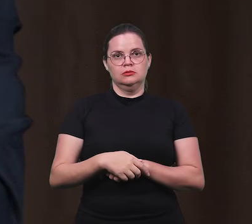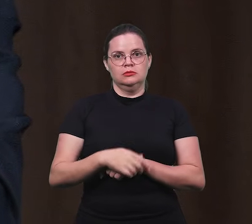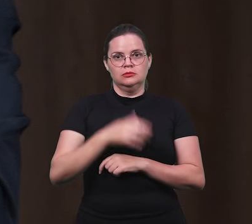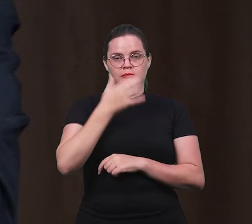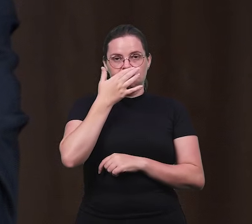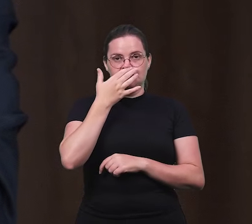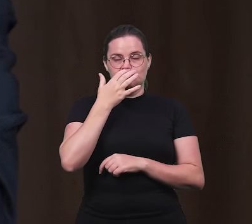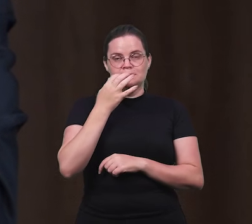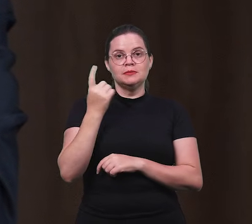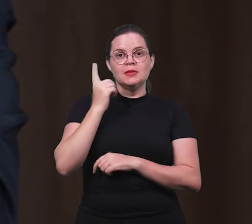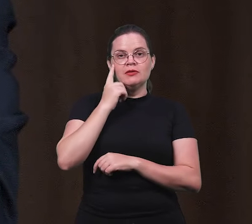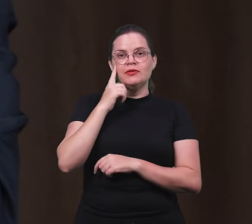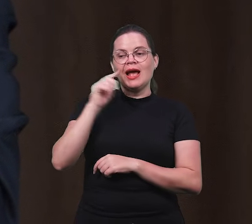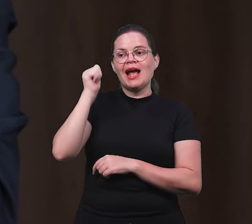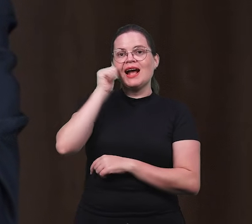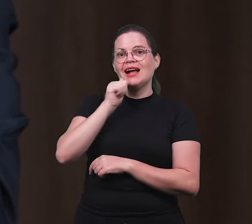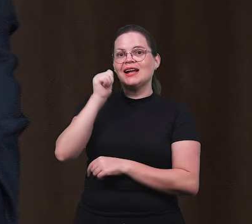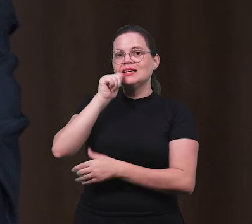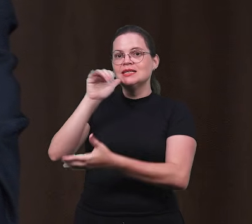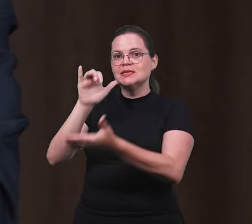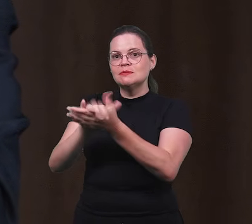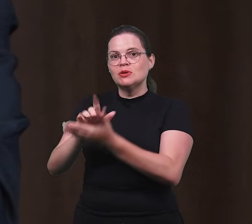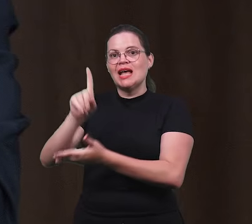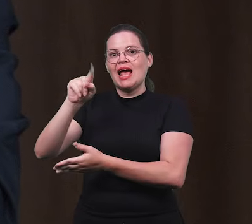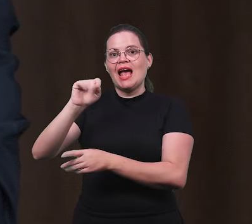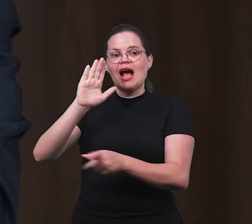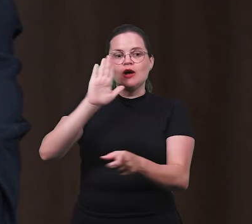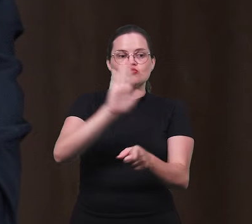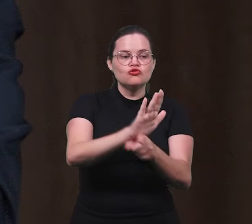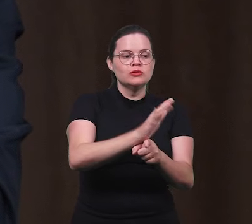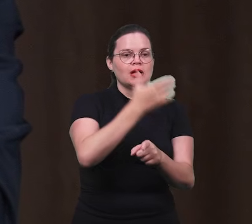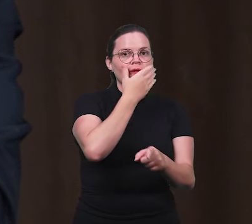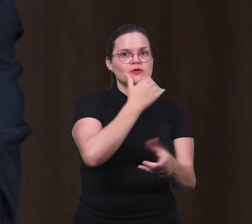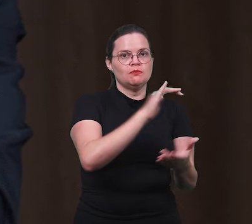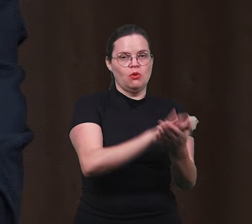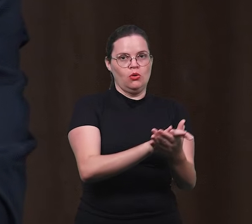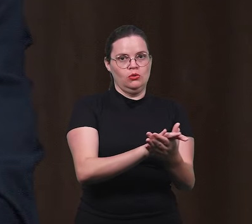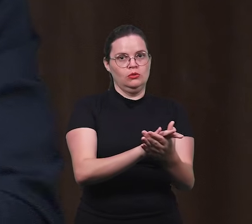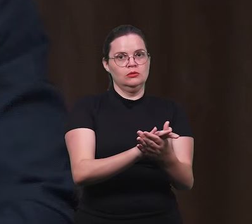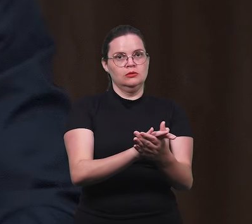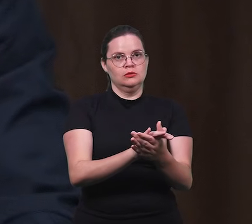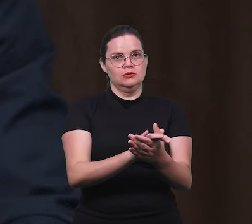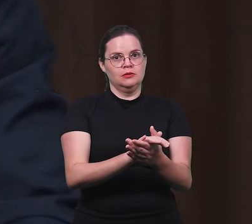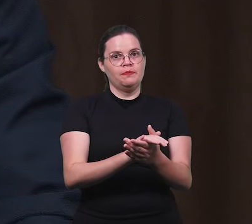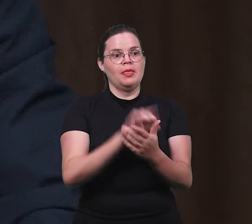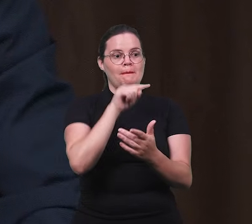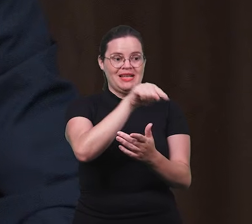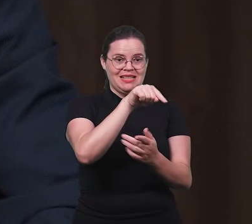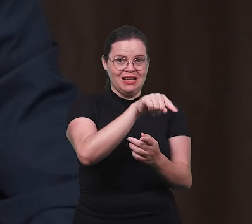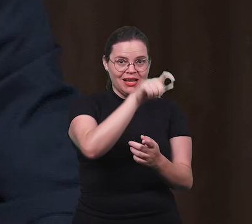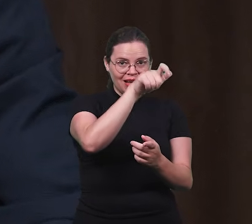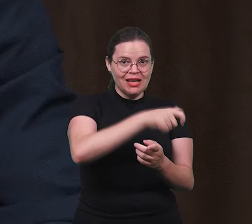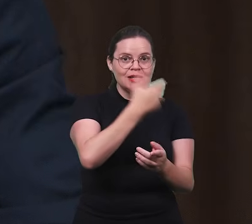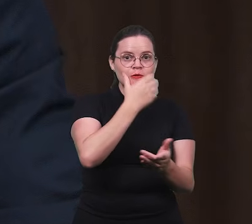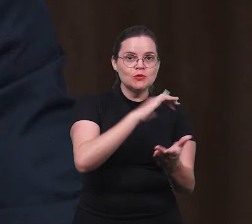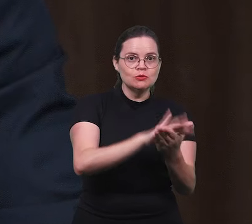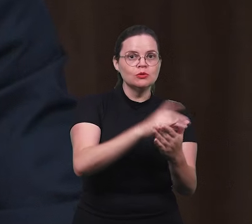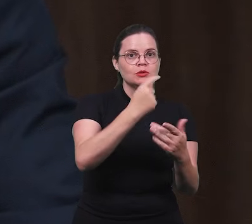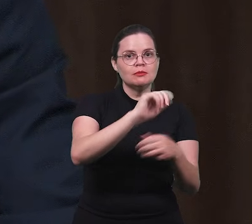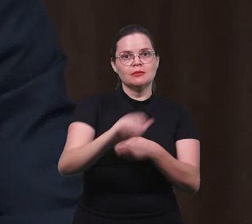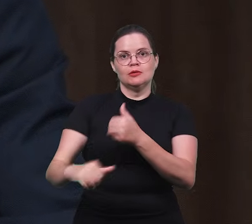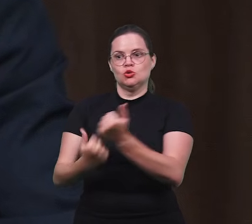Lógico que a esposa, ela é uma ajudadora do marido. Aí o Senhor vem agora e mostra o outro lado. Sim. Mas você tem que dar suporte a